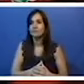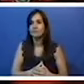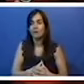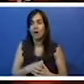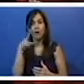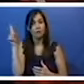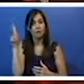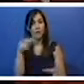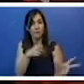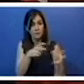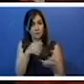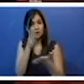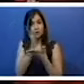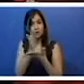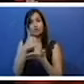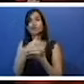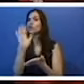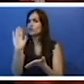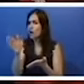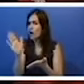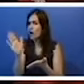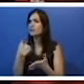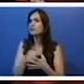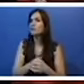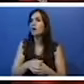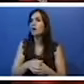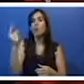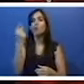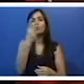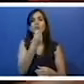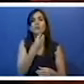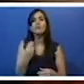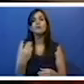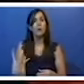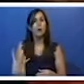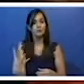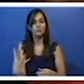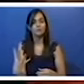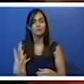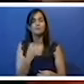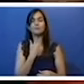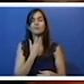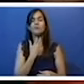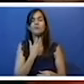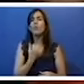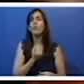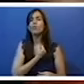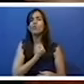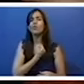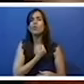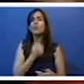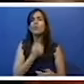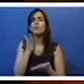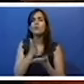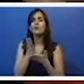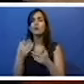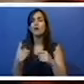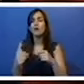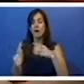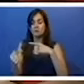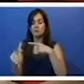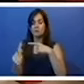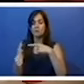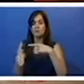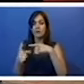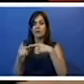está dividido aqui em quantas partes uma duas três quatro número que eu divido Vai embaixo ou